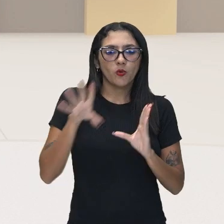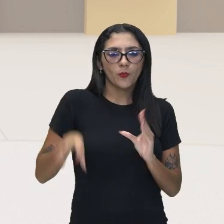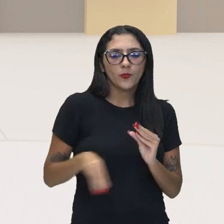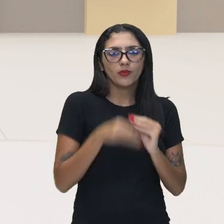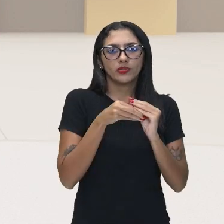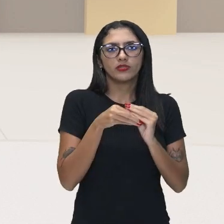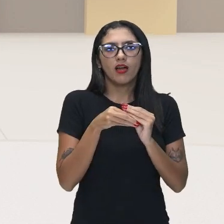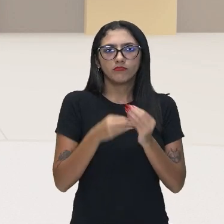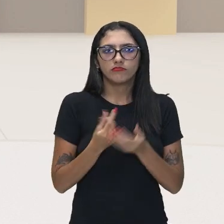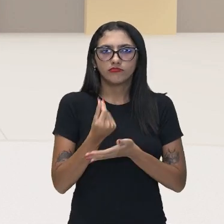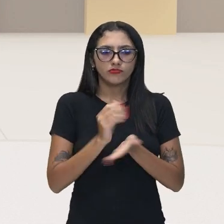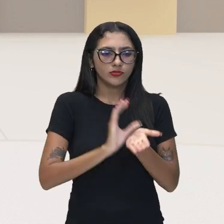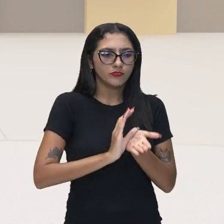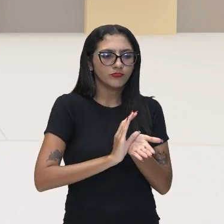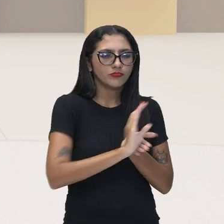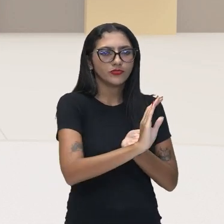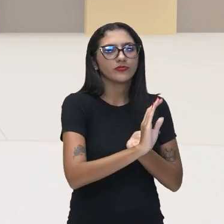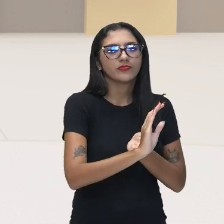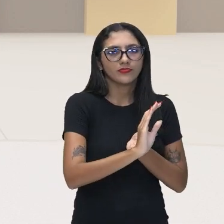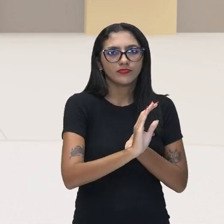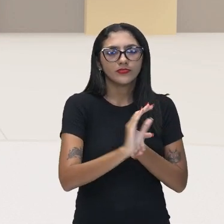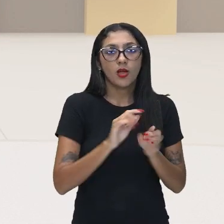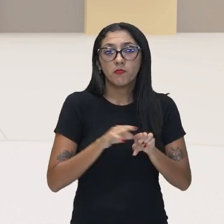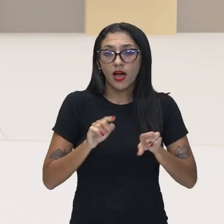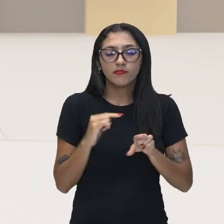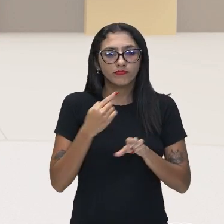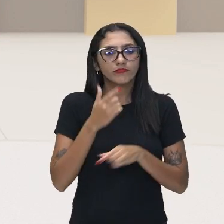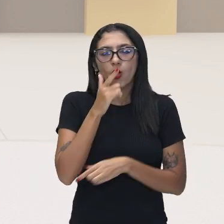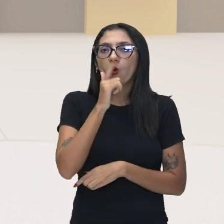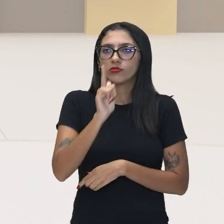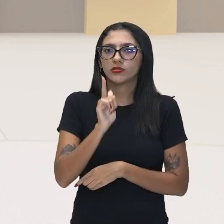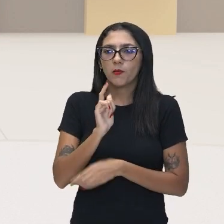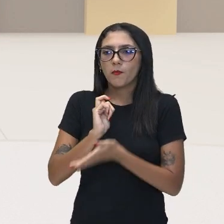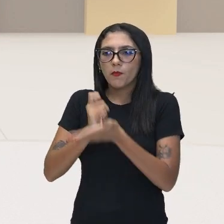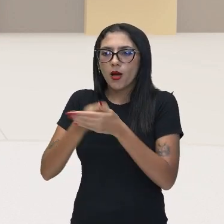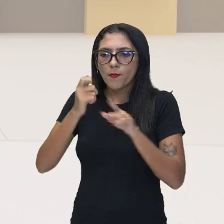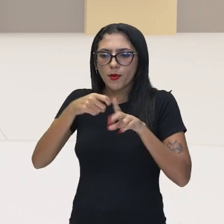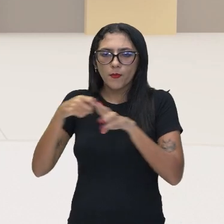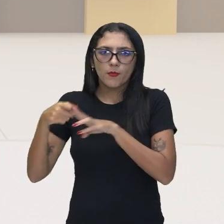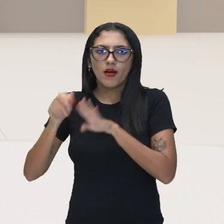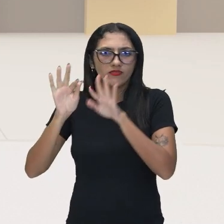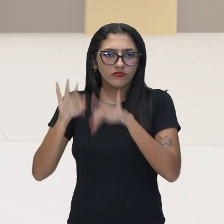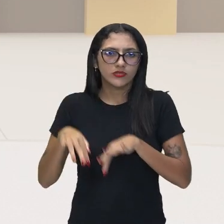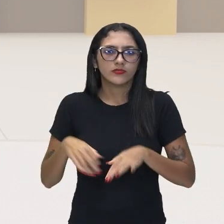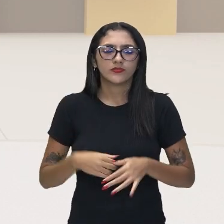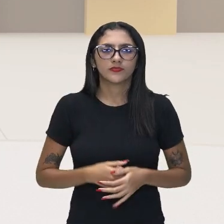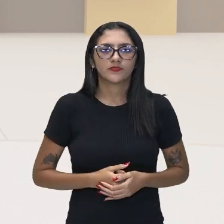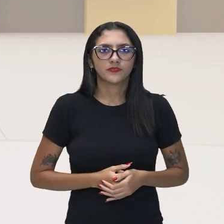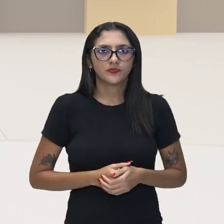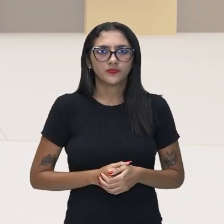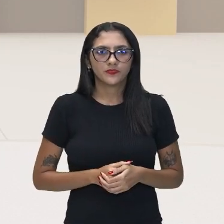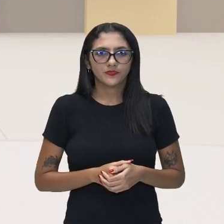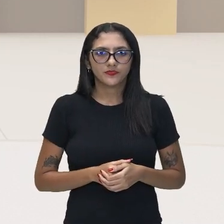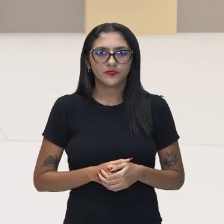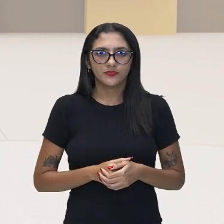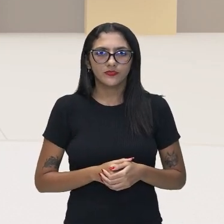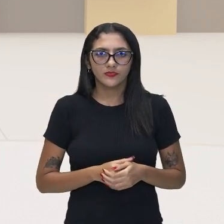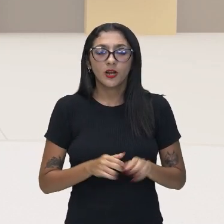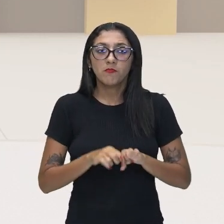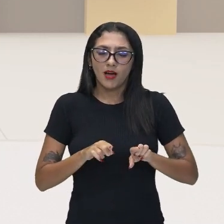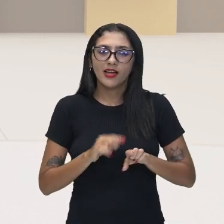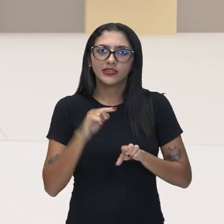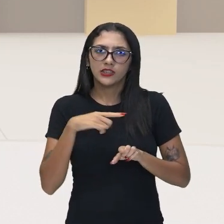da ajuda do banco, mas que a gente vai conseguir pagar. Isso, a gente está falando em bens, né, mas existem também situações de emergência,